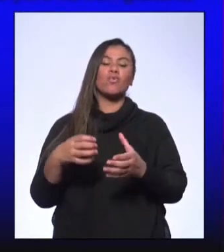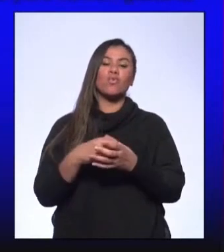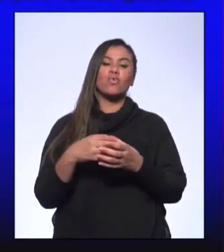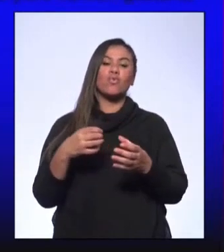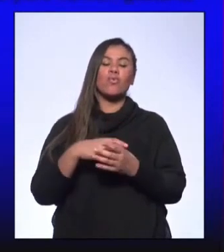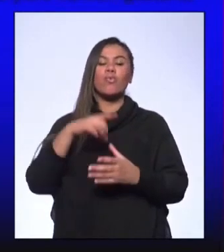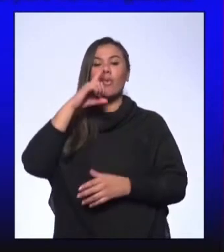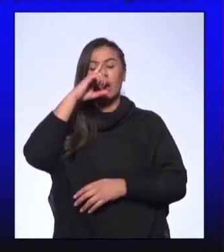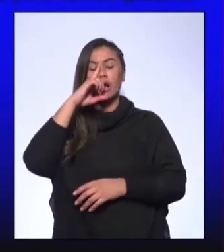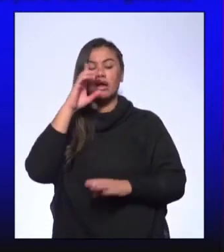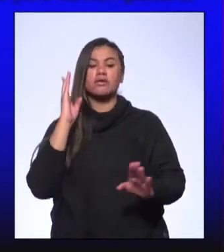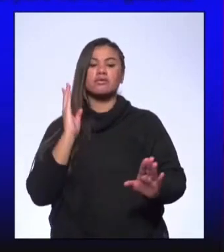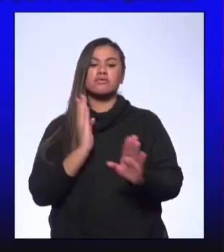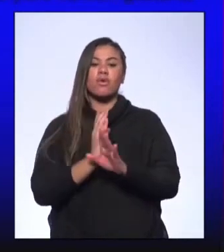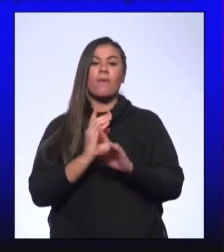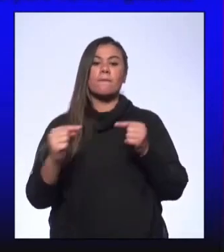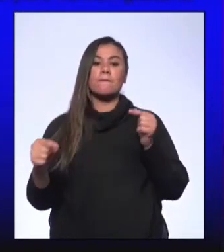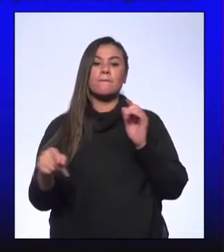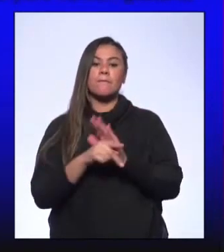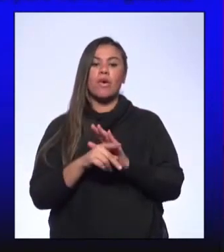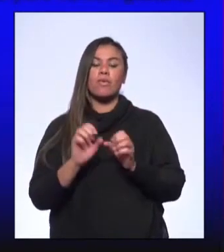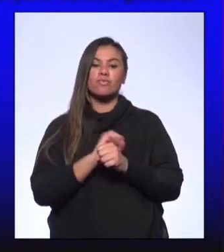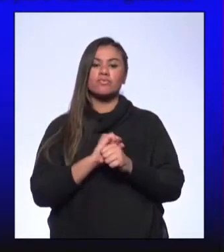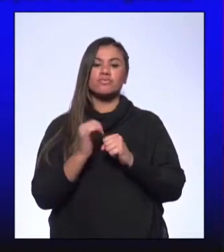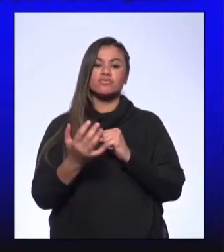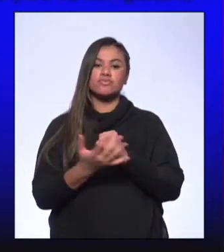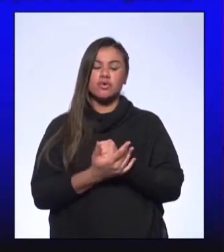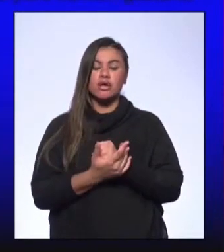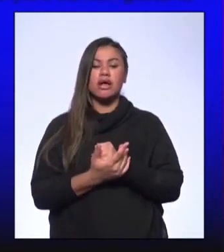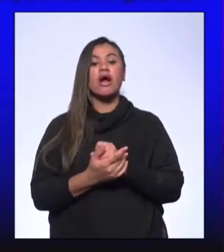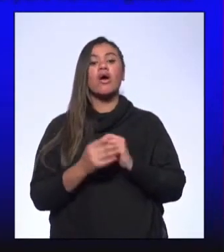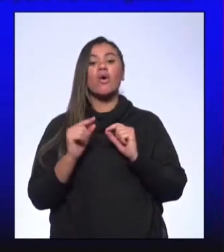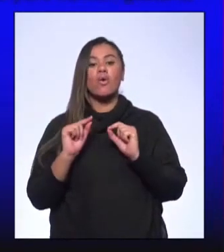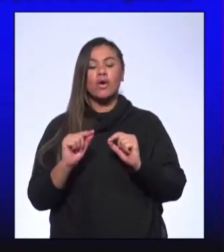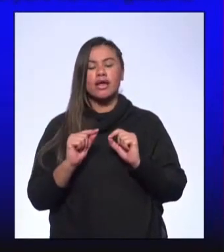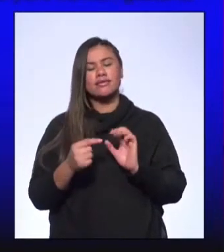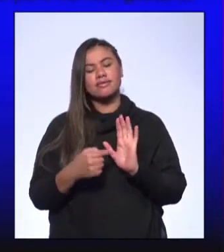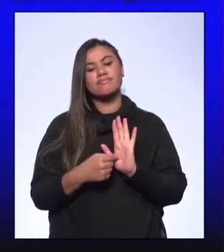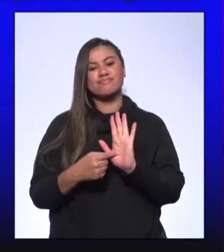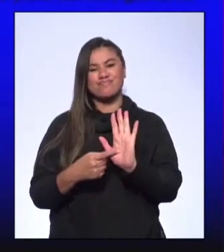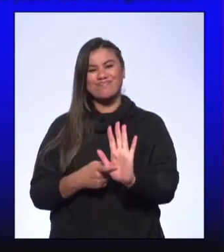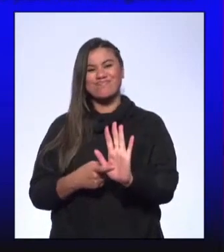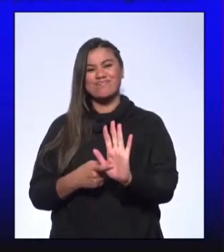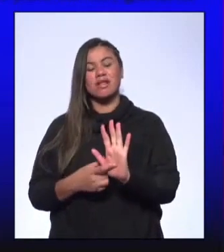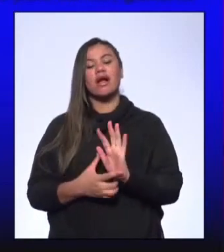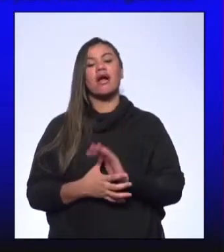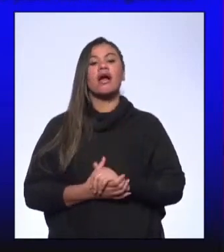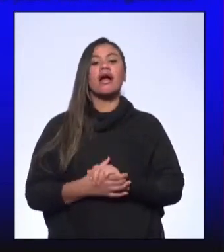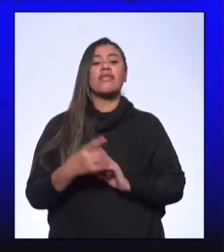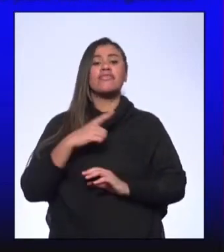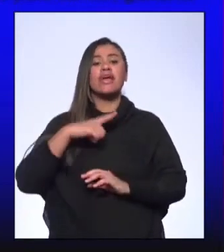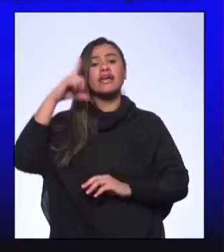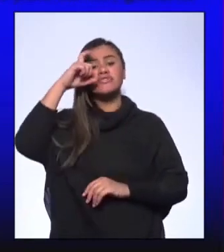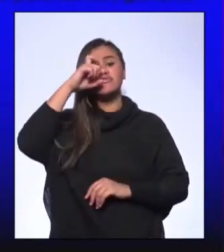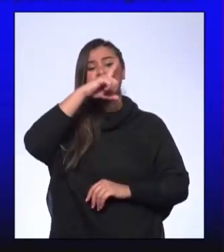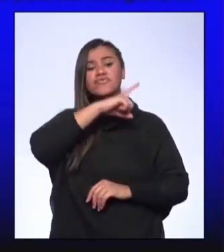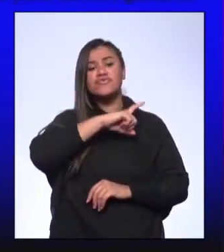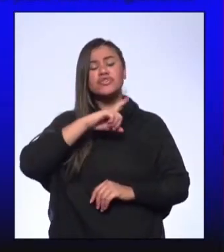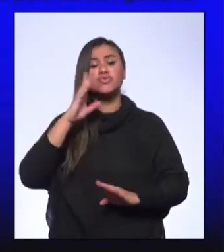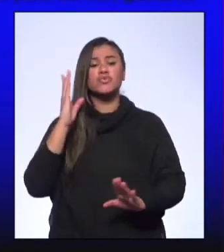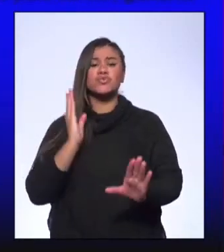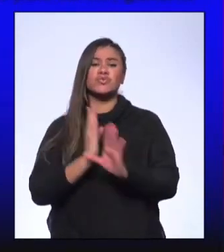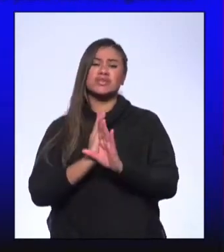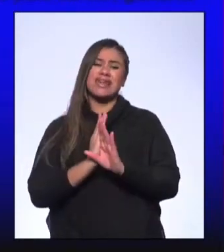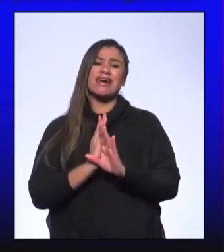foram identificados para a Covid-19 na população pediátrica. Aqui eu só queria destacar que há muita dificuldade da gente